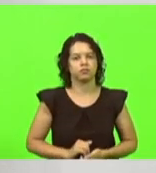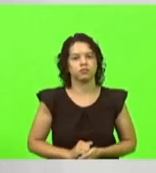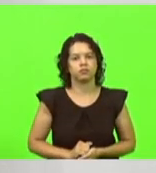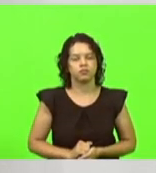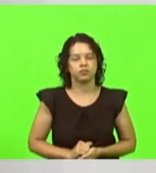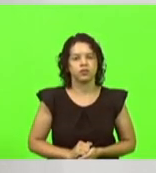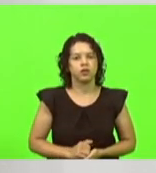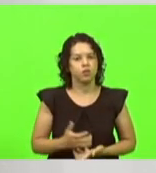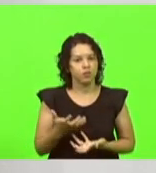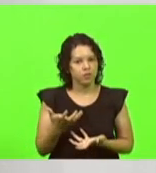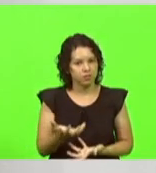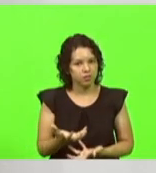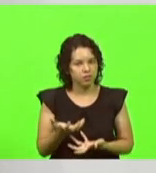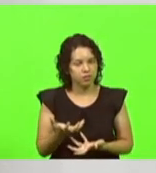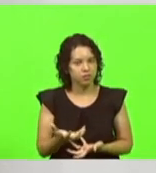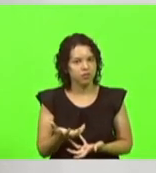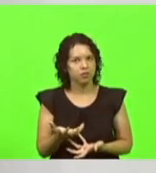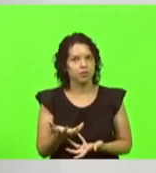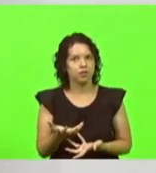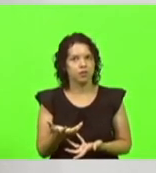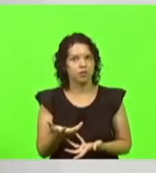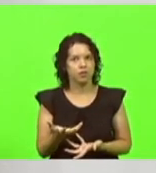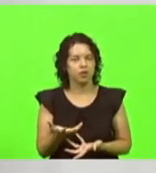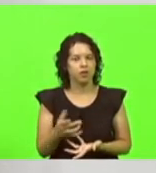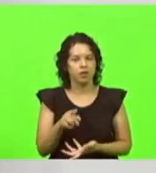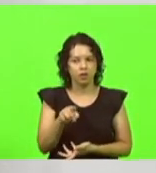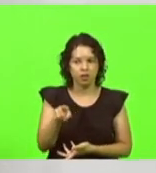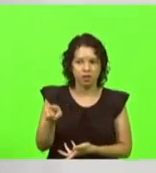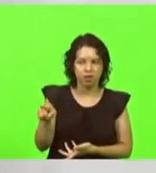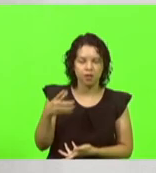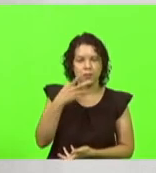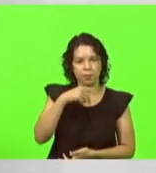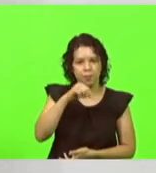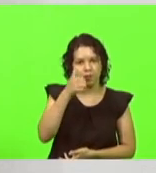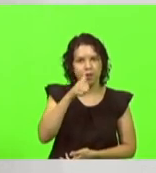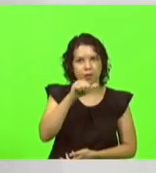que eles pudessem estar aqui nesse dia.